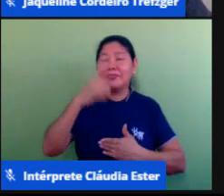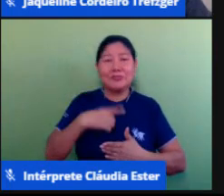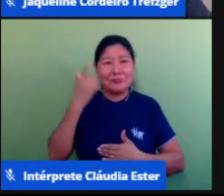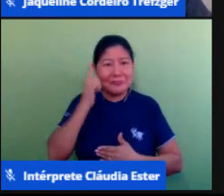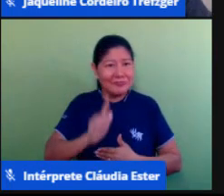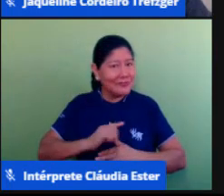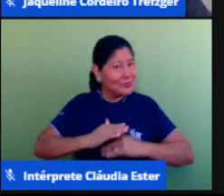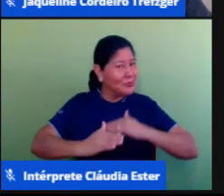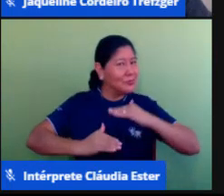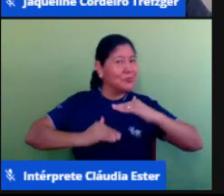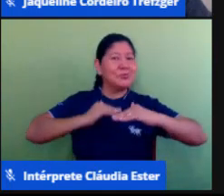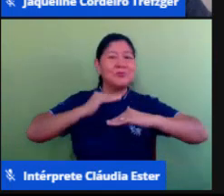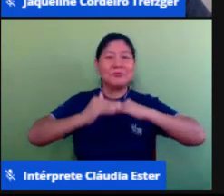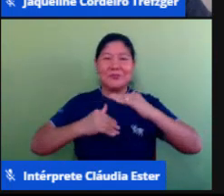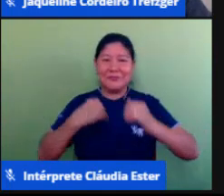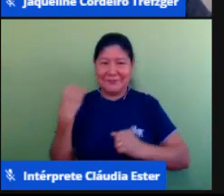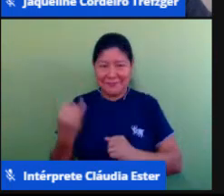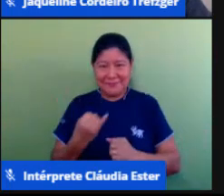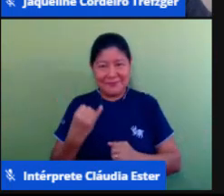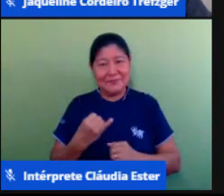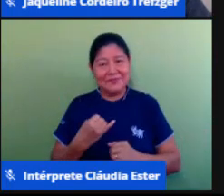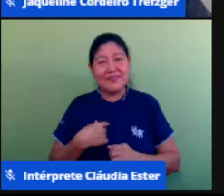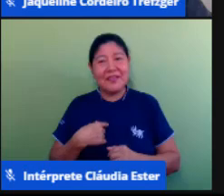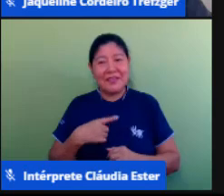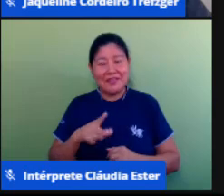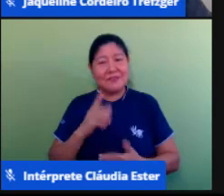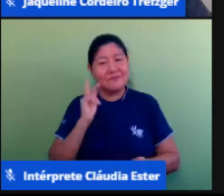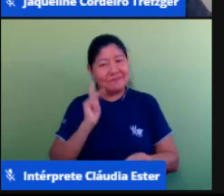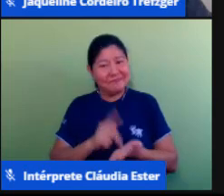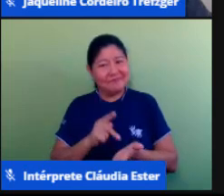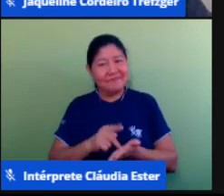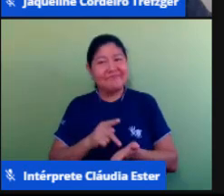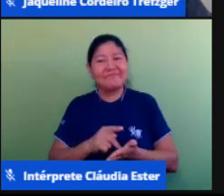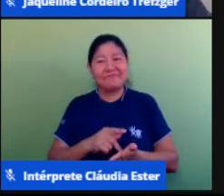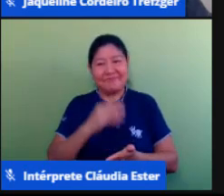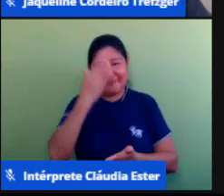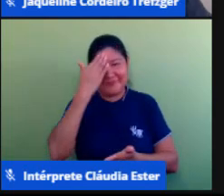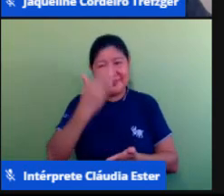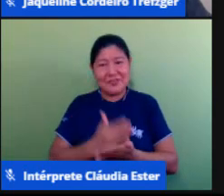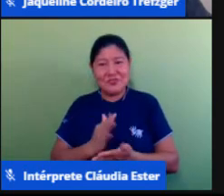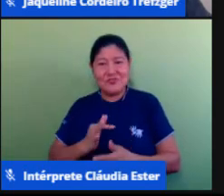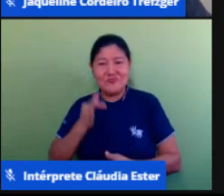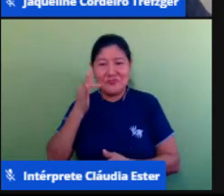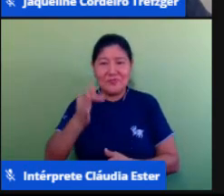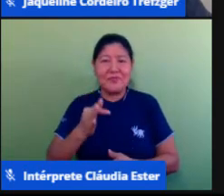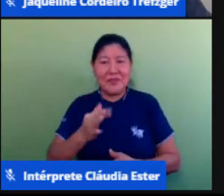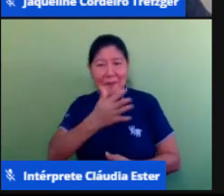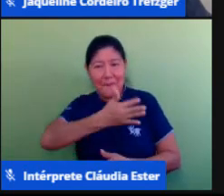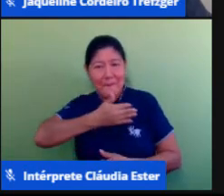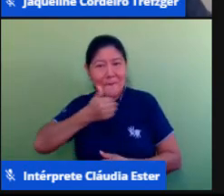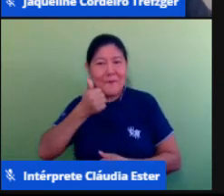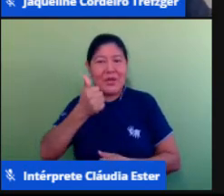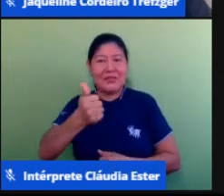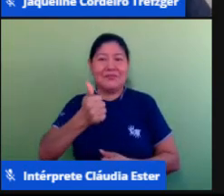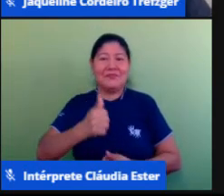avance e eu possa estar ajudando eles a melhorar cada vez mais, né?